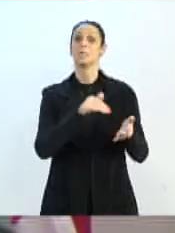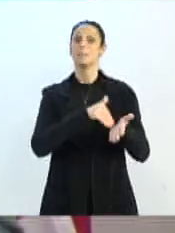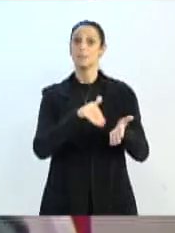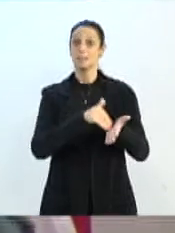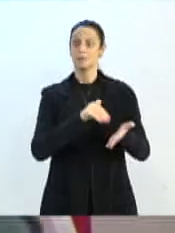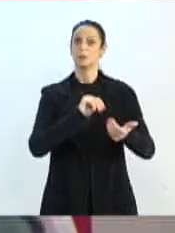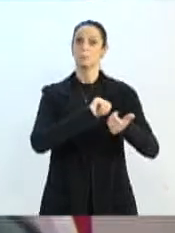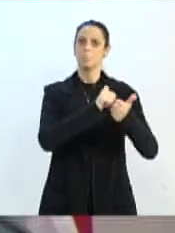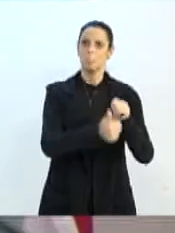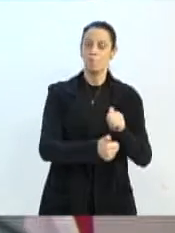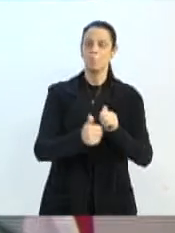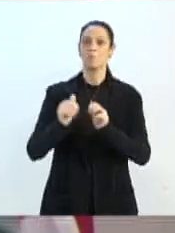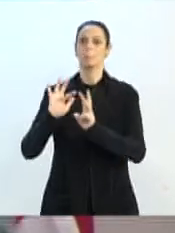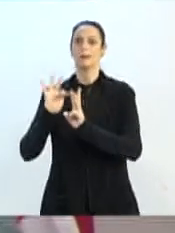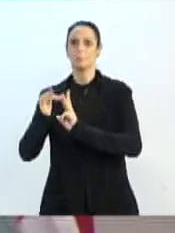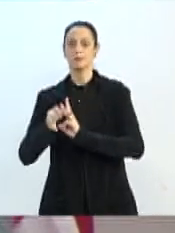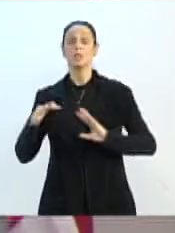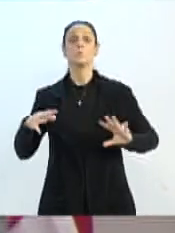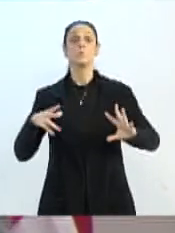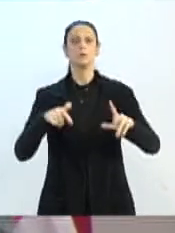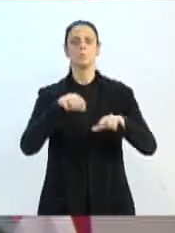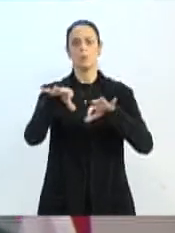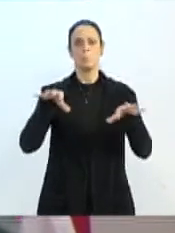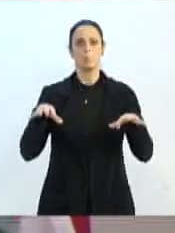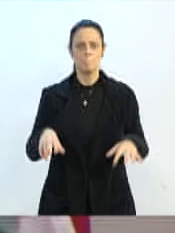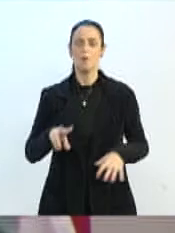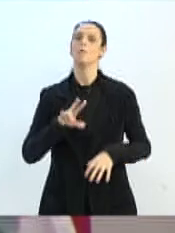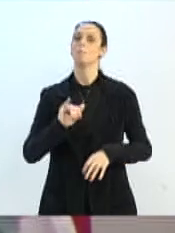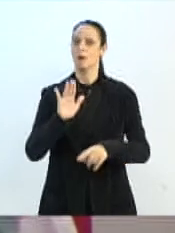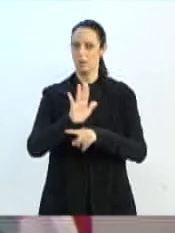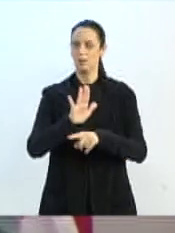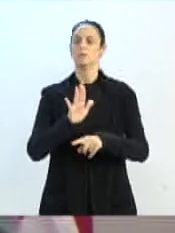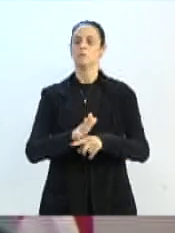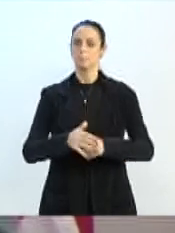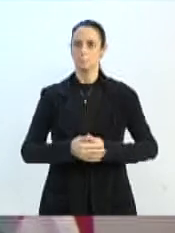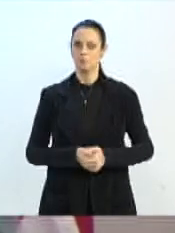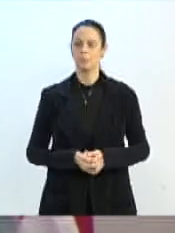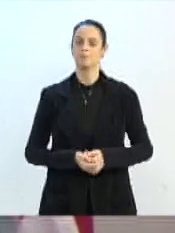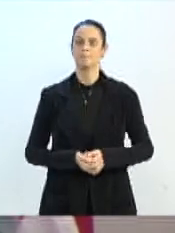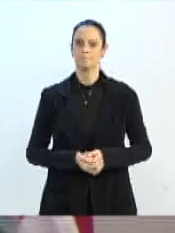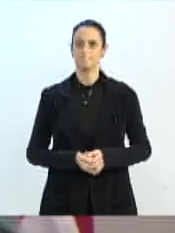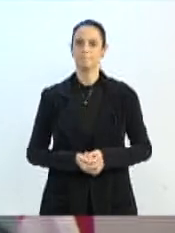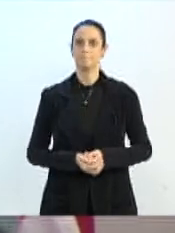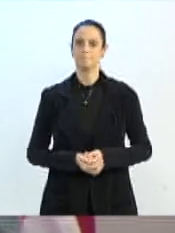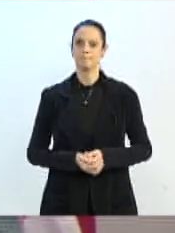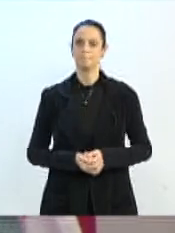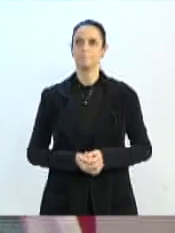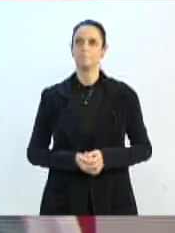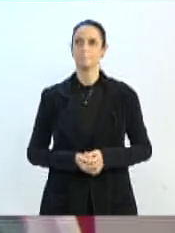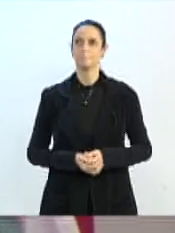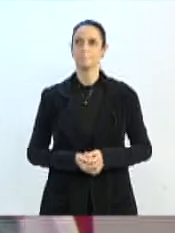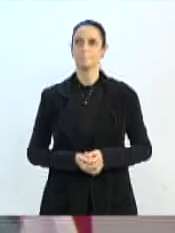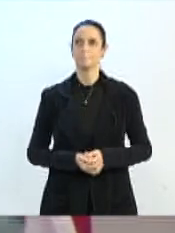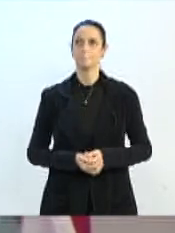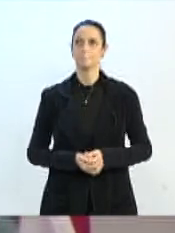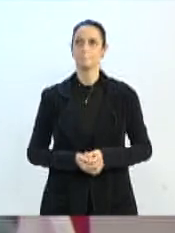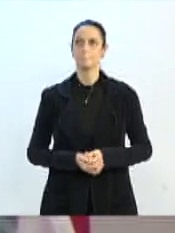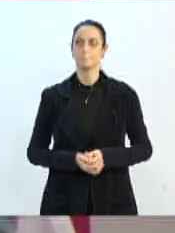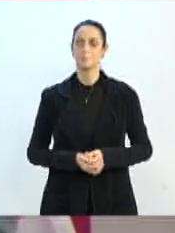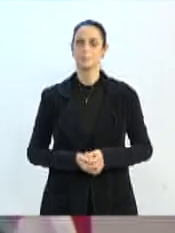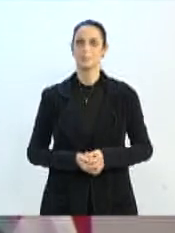Família, todas essas entidades, todas essas secretarias, assim como as